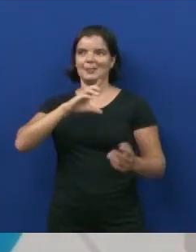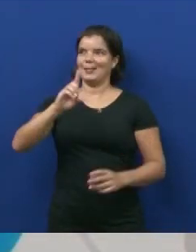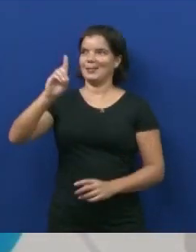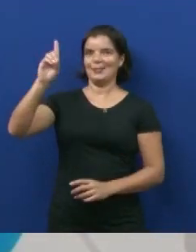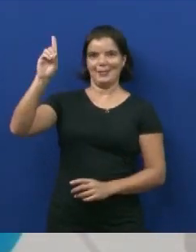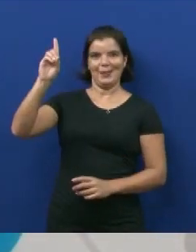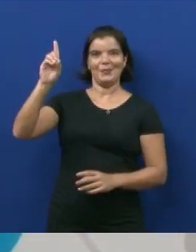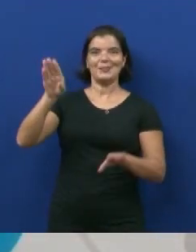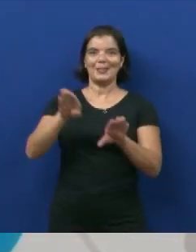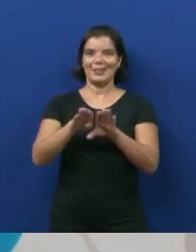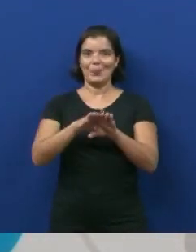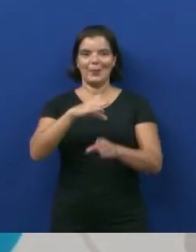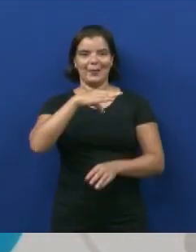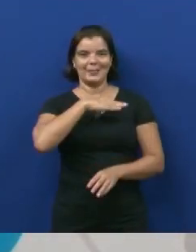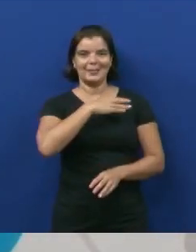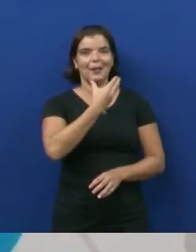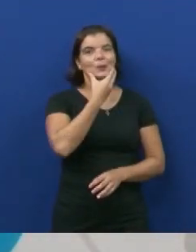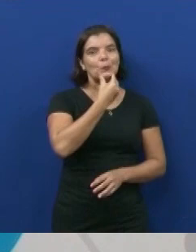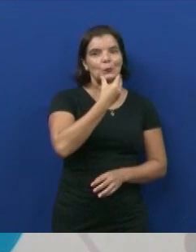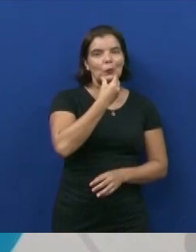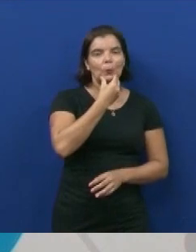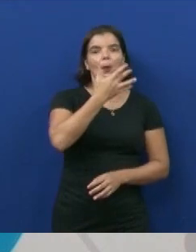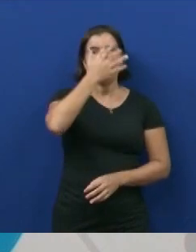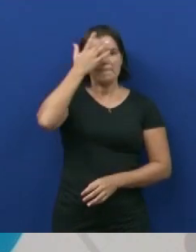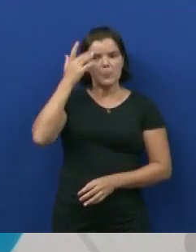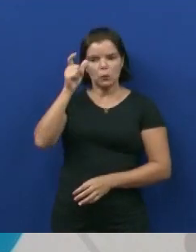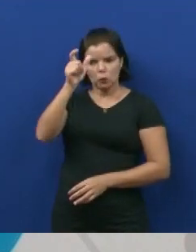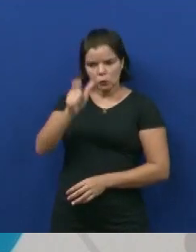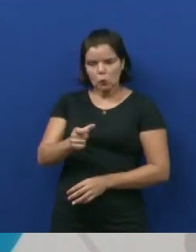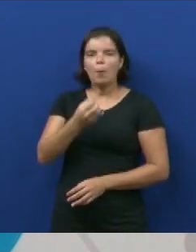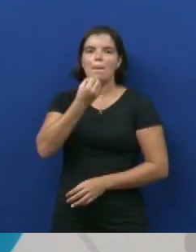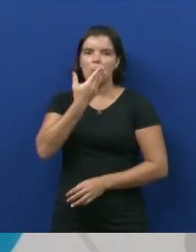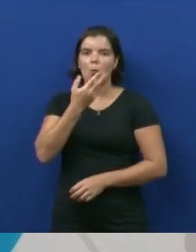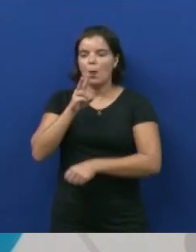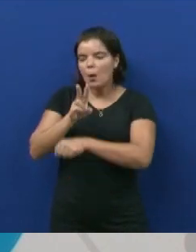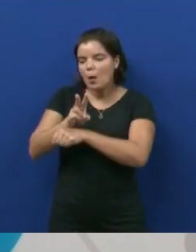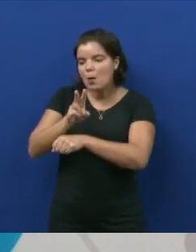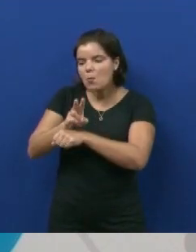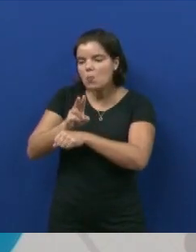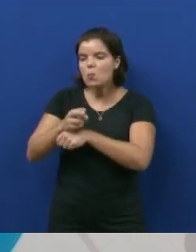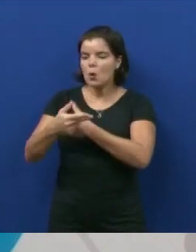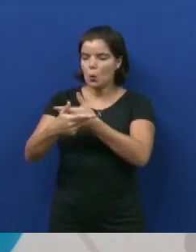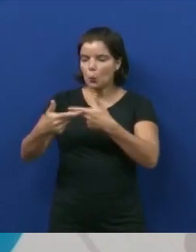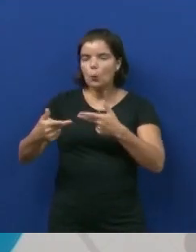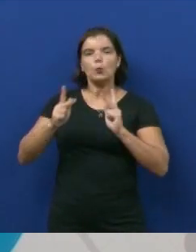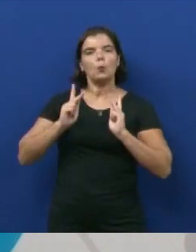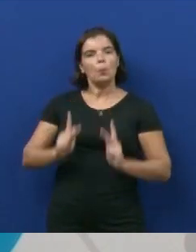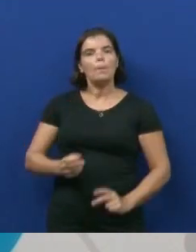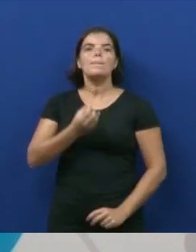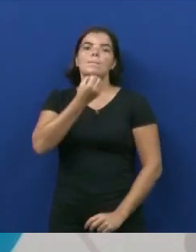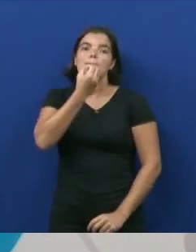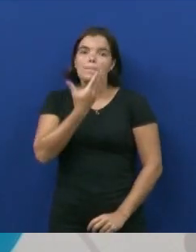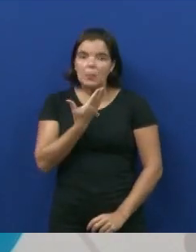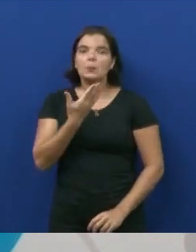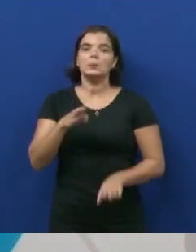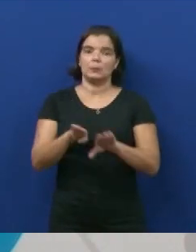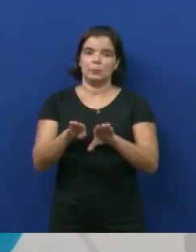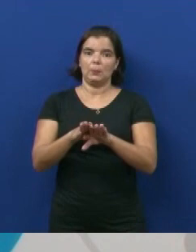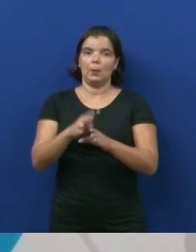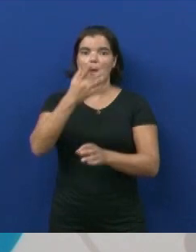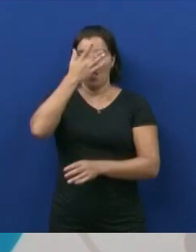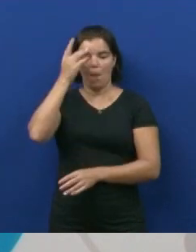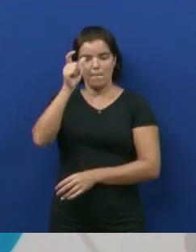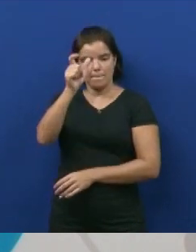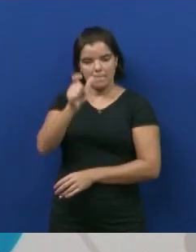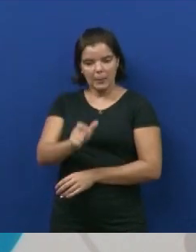dos homens. Quando a pessoa ela é boa, ela pratica boas ações, ela é benigna, ela é uma